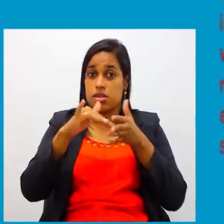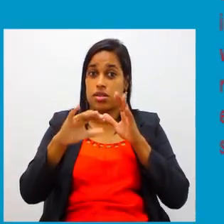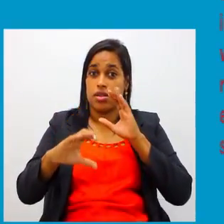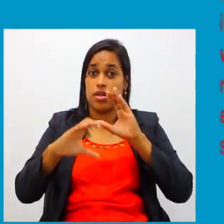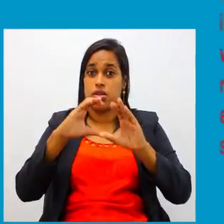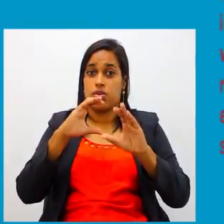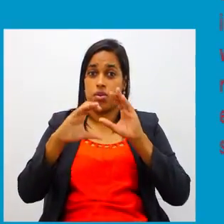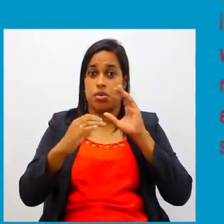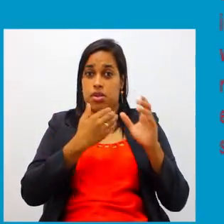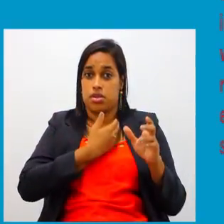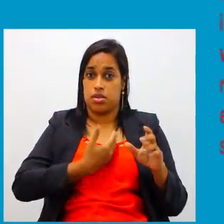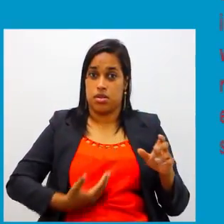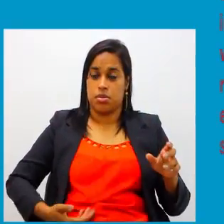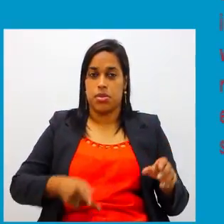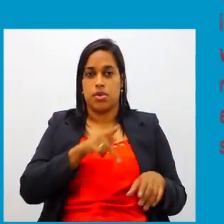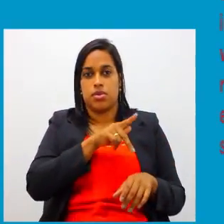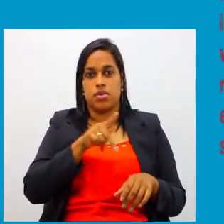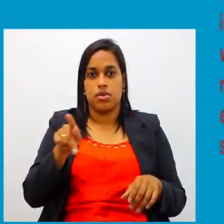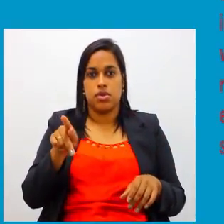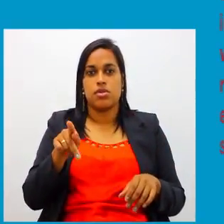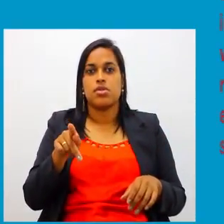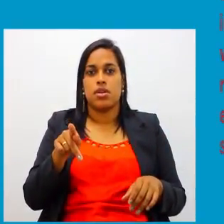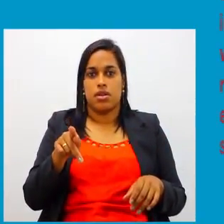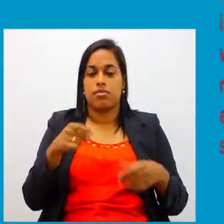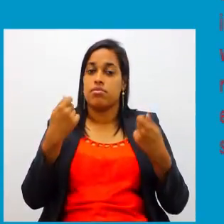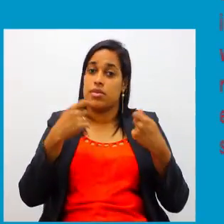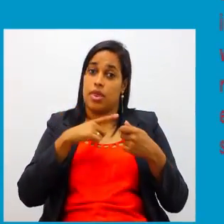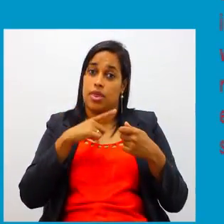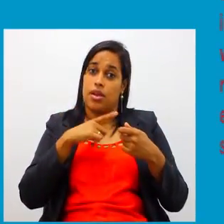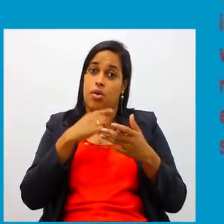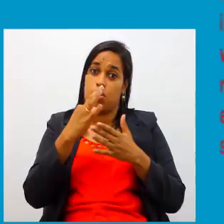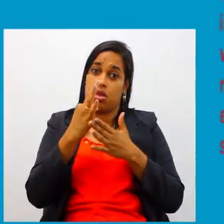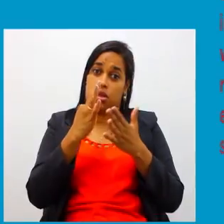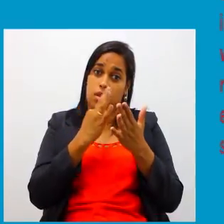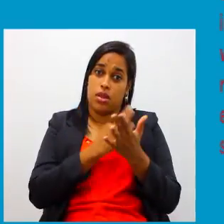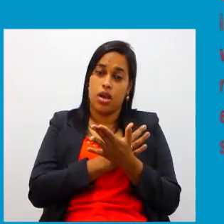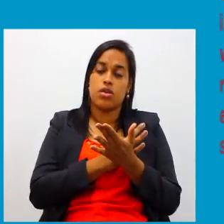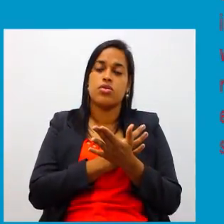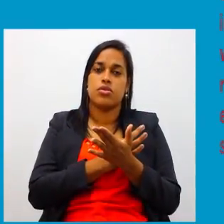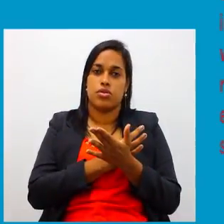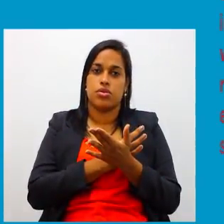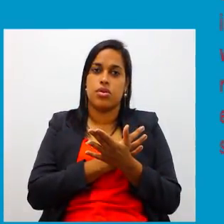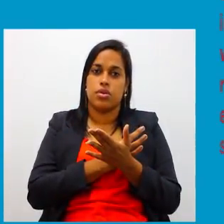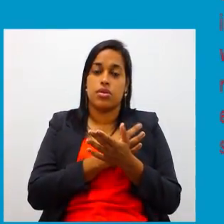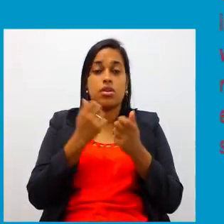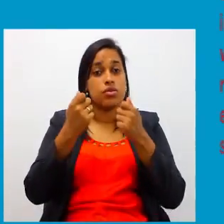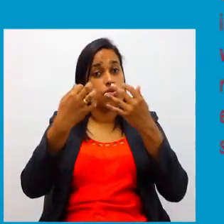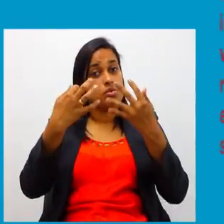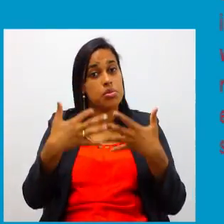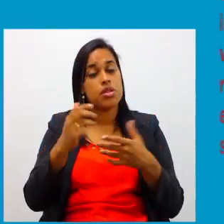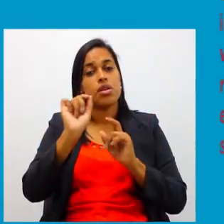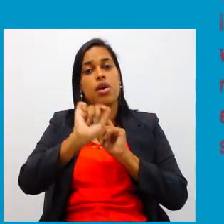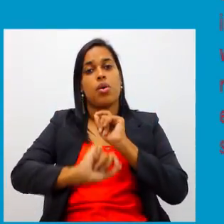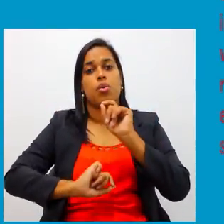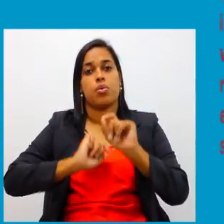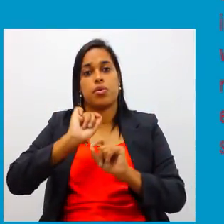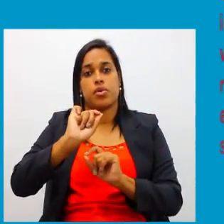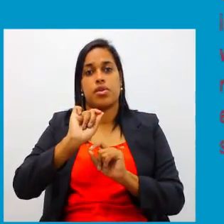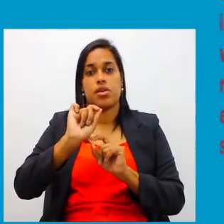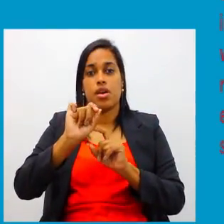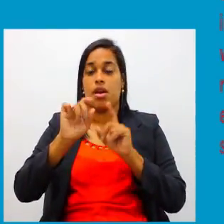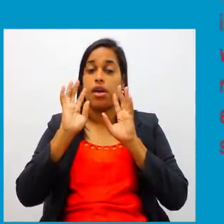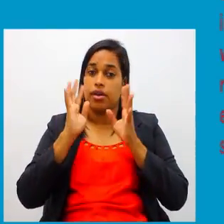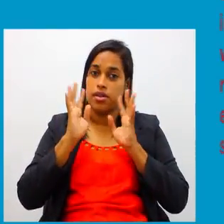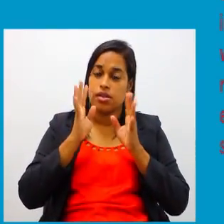Secretaria de Comunicação da Presidência da República, apenas porque tem um texto publicado atual que explica o que ela considera